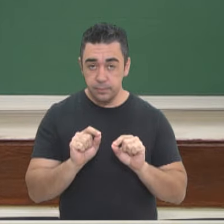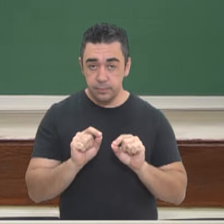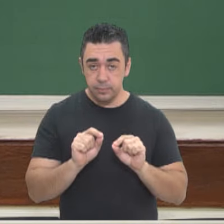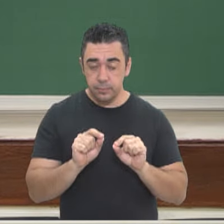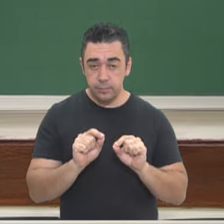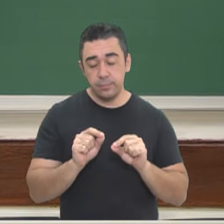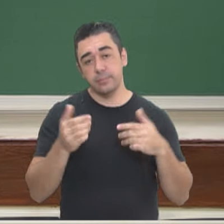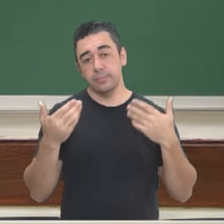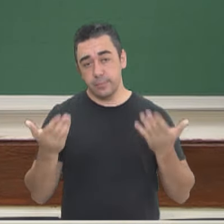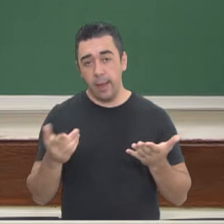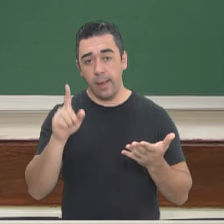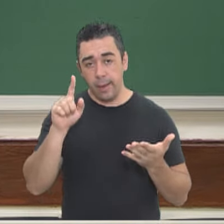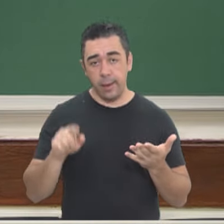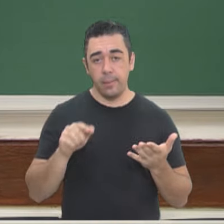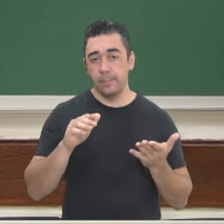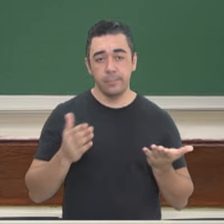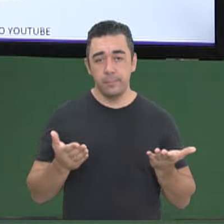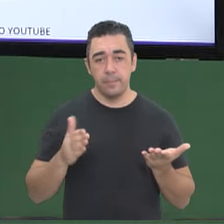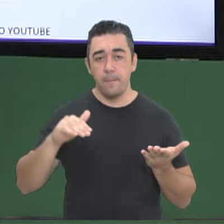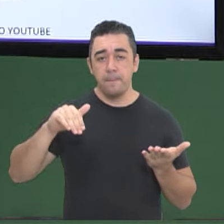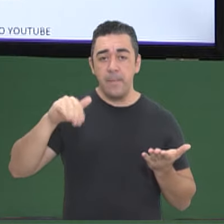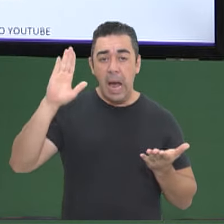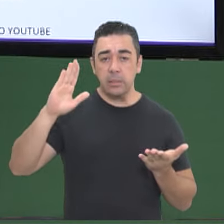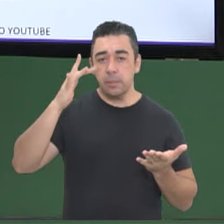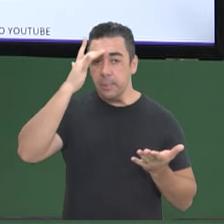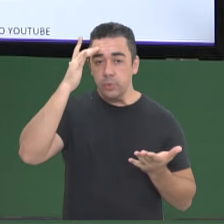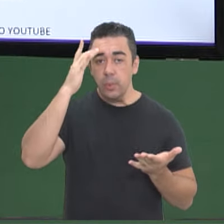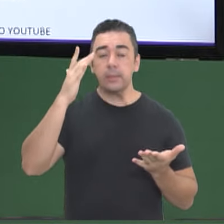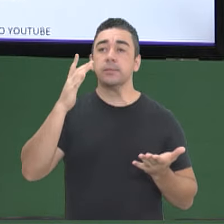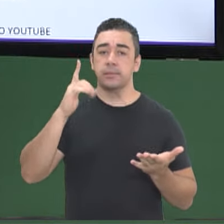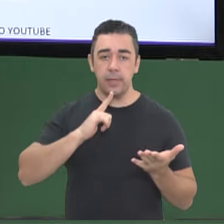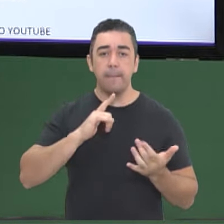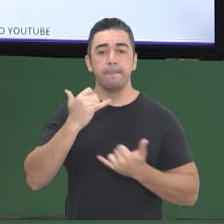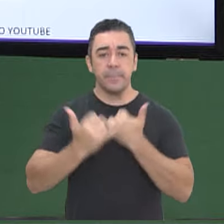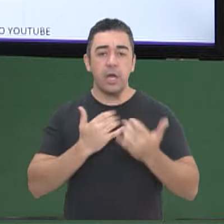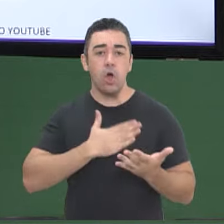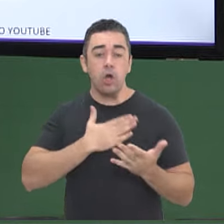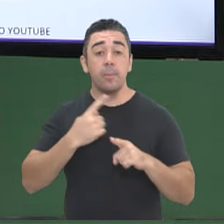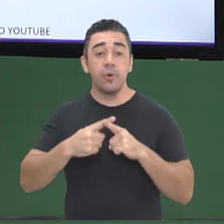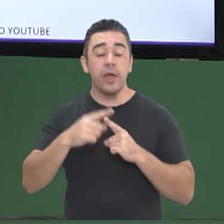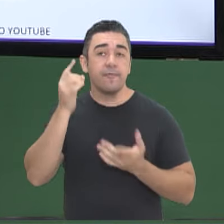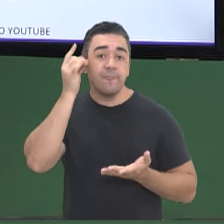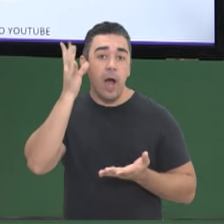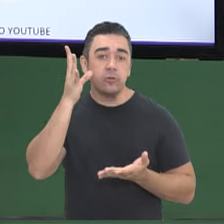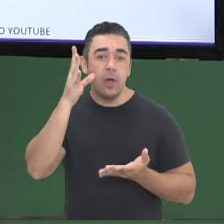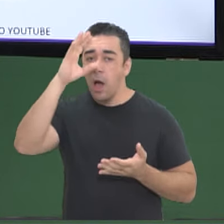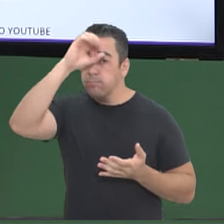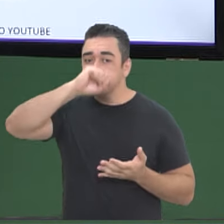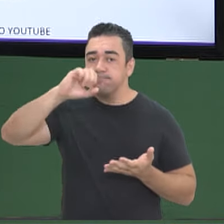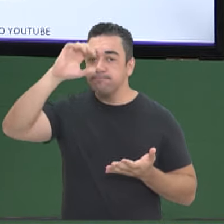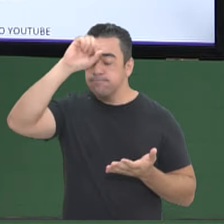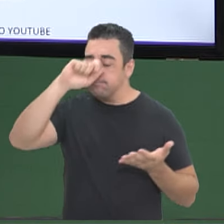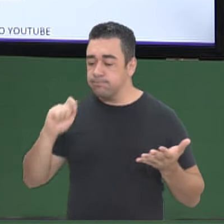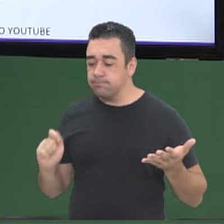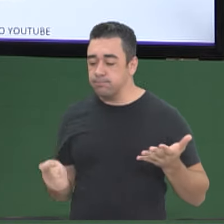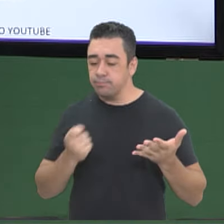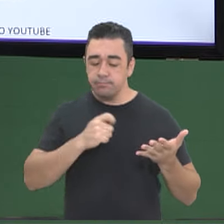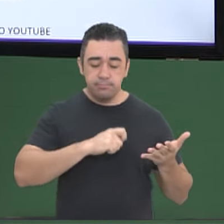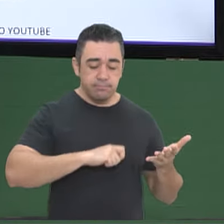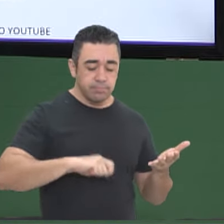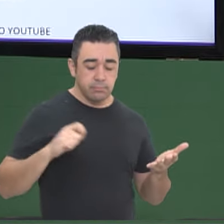uma das modalidades que mais tem adeptos, né? Por quê? Porque é fácil, porque requer um espaço